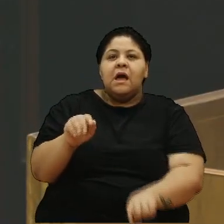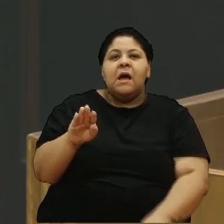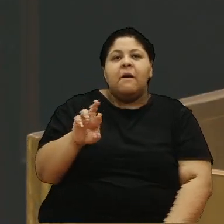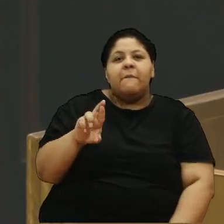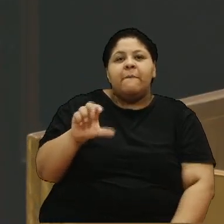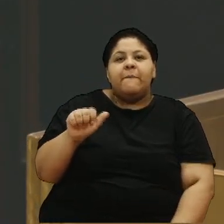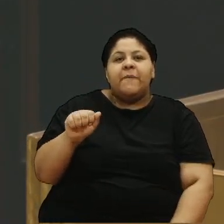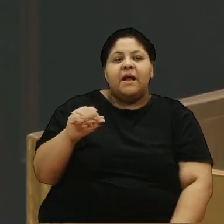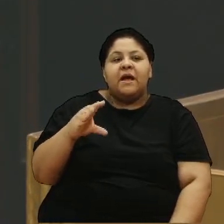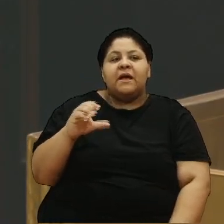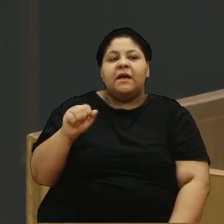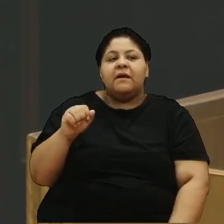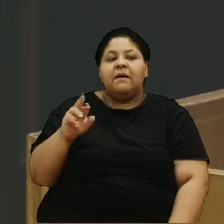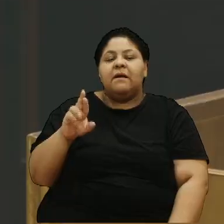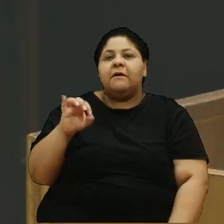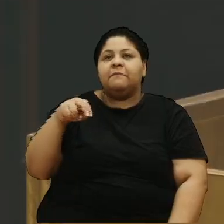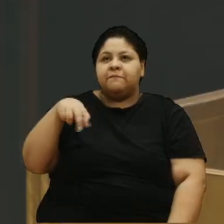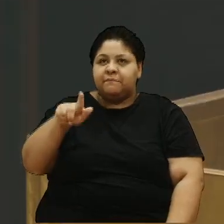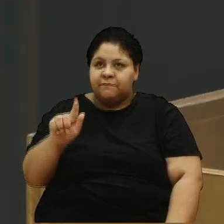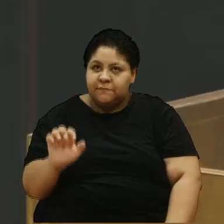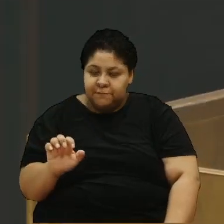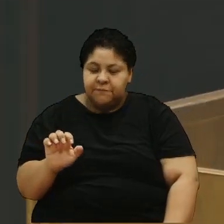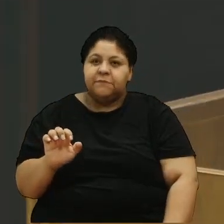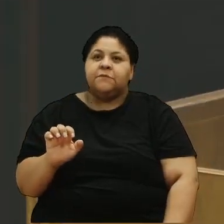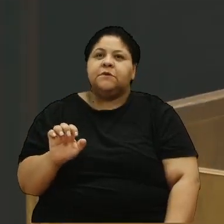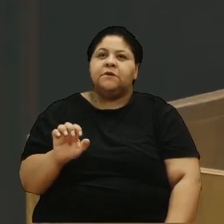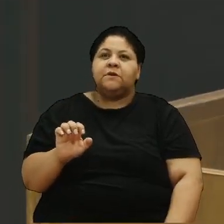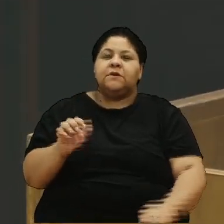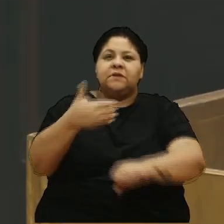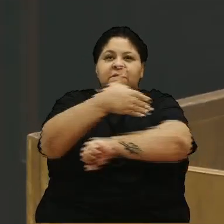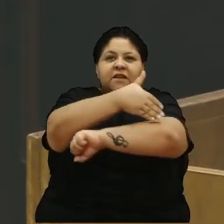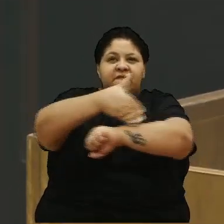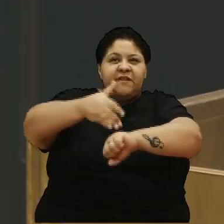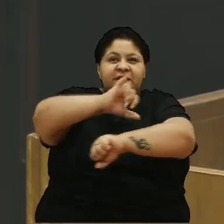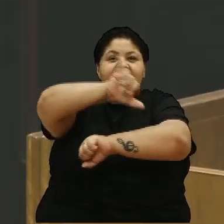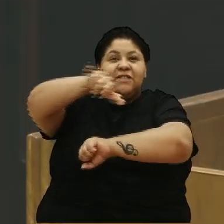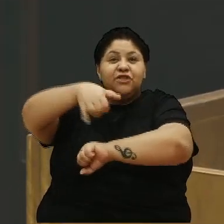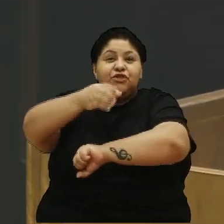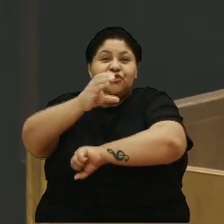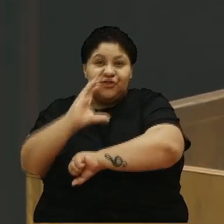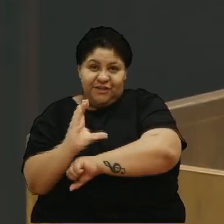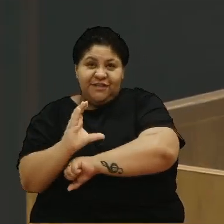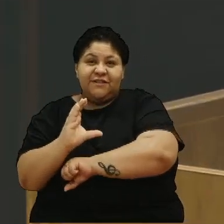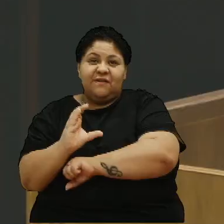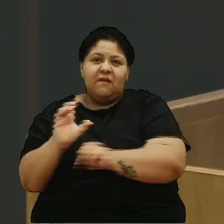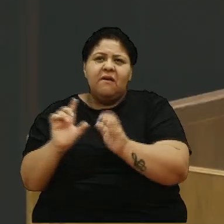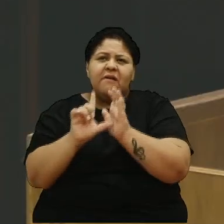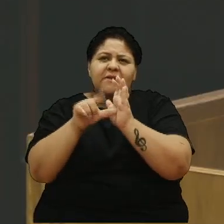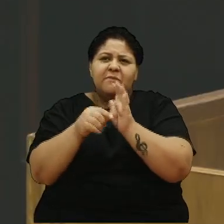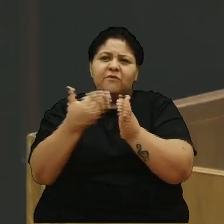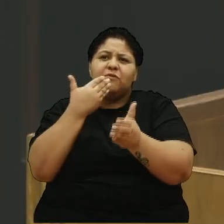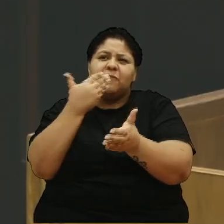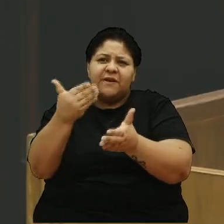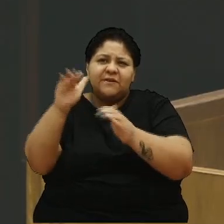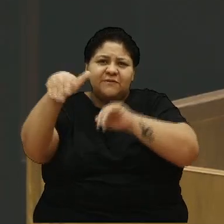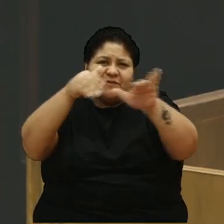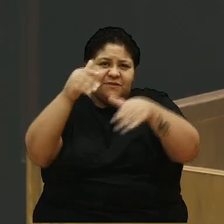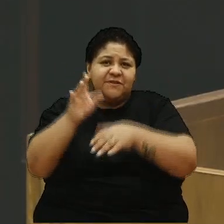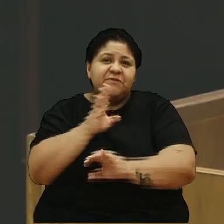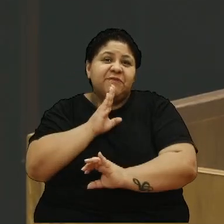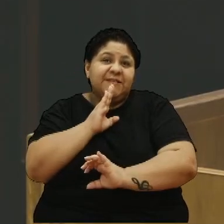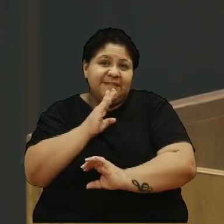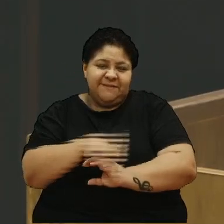nós temos no final da Avenida Júlio de Castilhos, 450, convidamos a todos para que conheçam, que é o nosso bazar social da